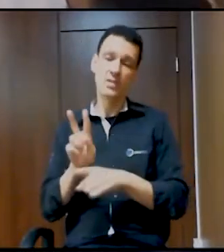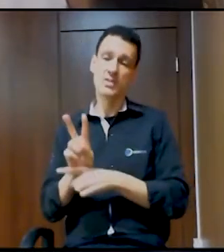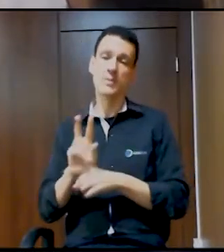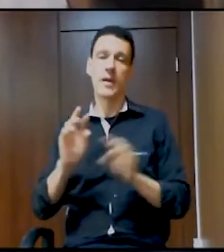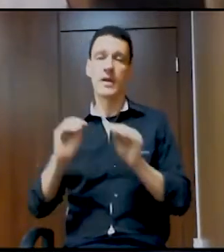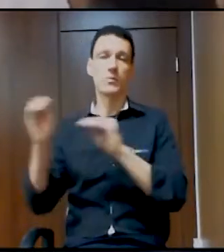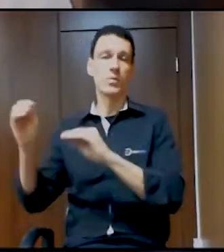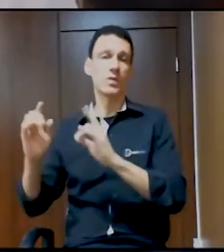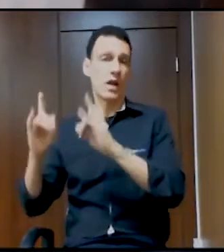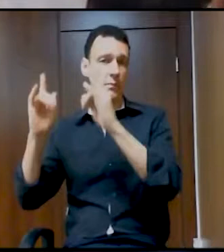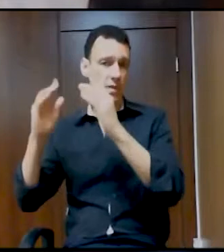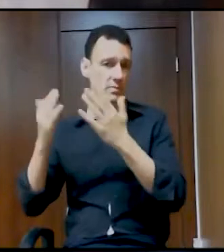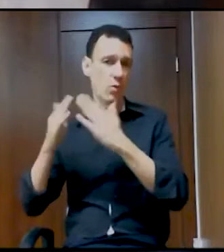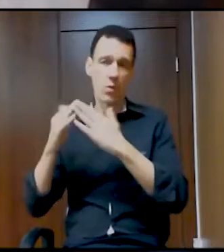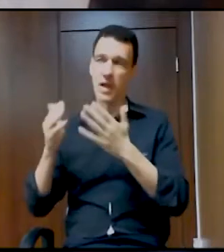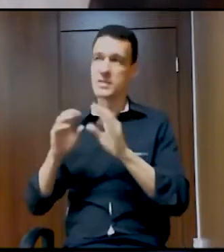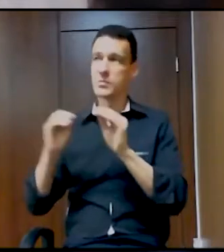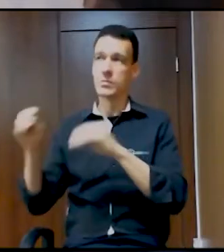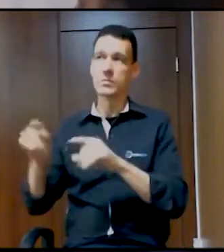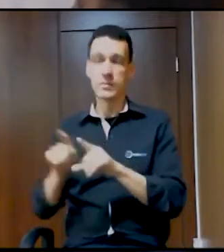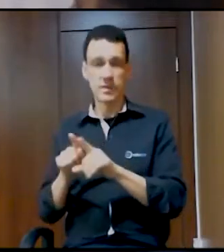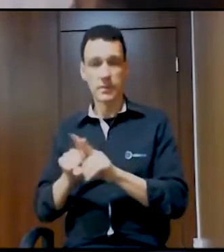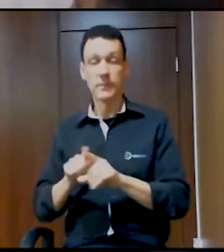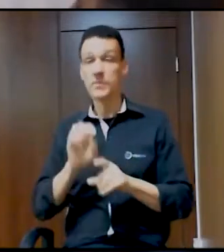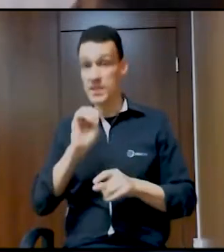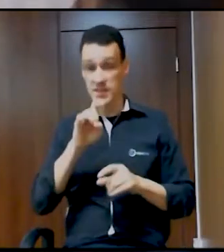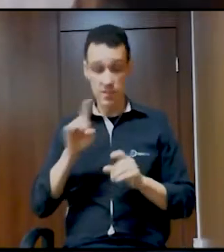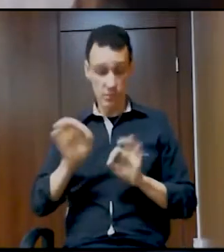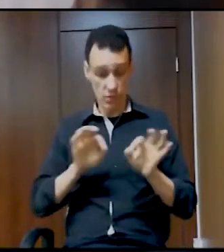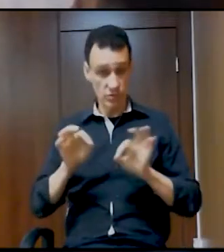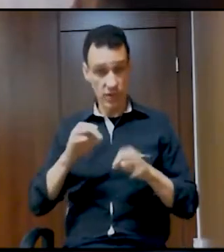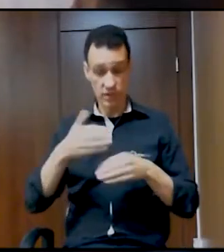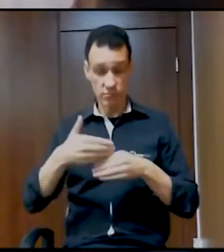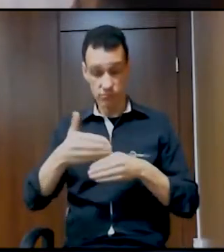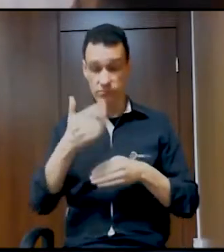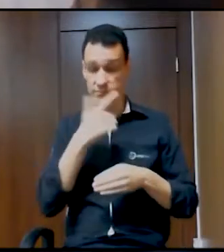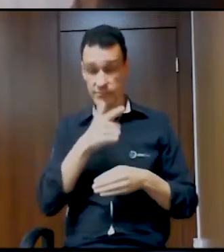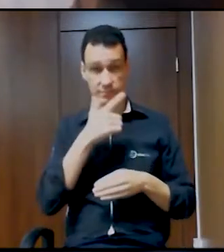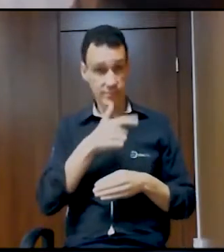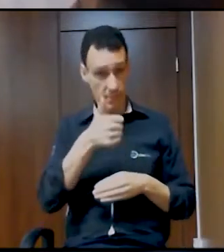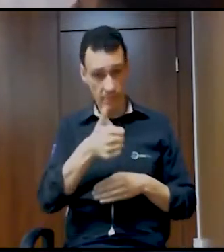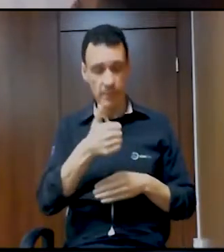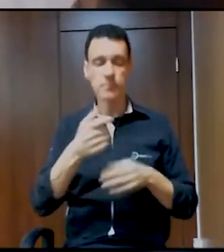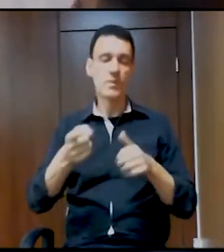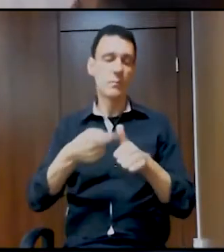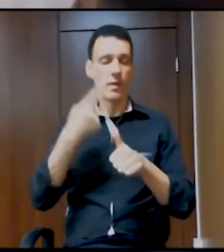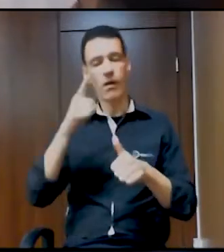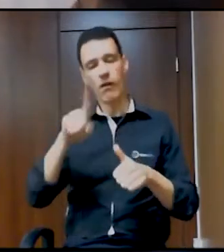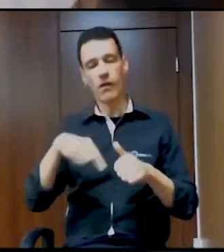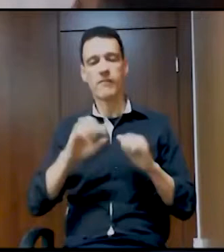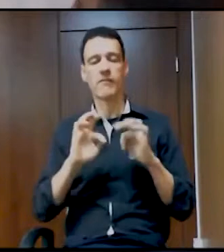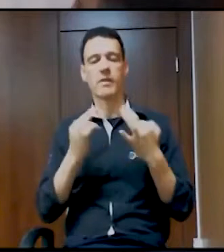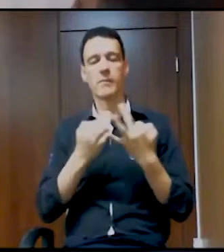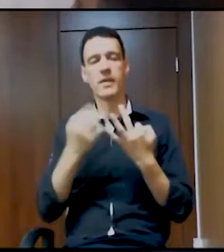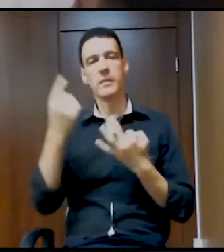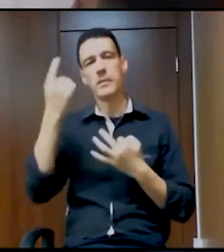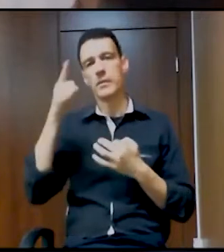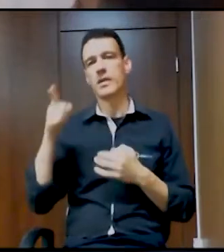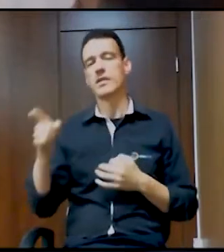esperando. Mas se esse projeto for para frente, a prioridade seriam dessas famílias ser atendida como o primeiro,